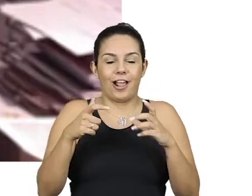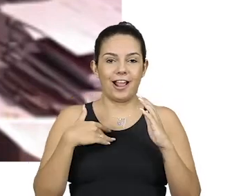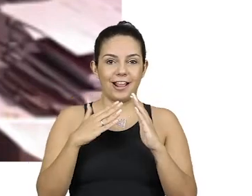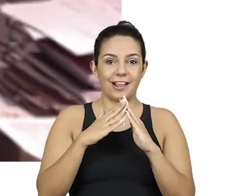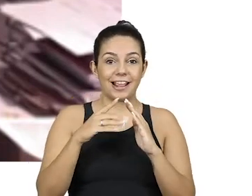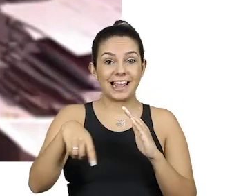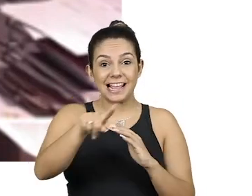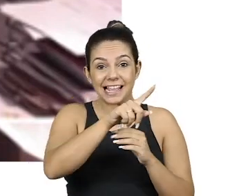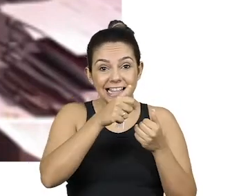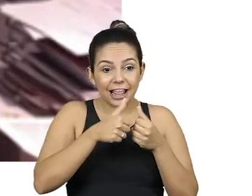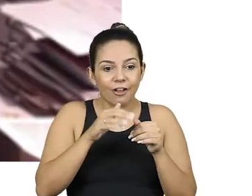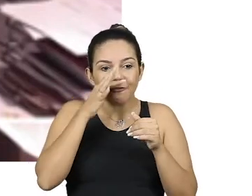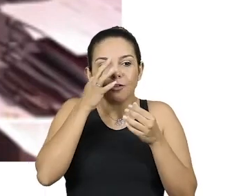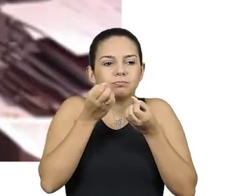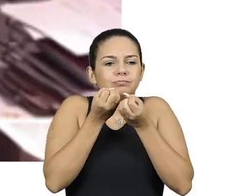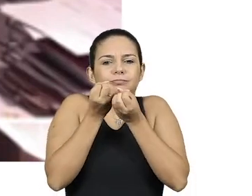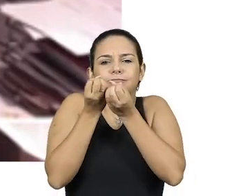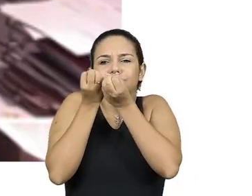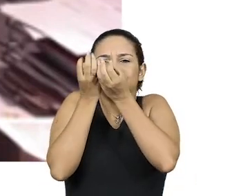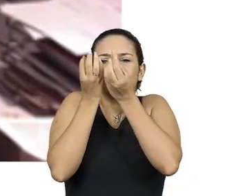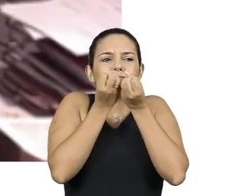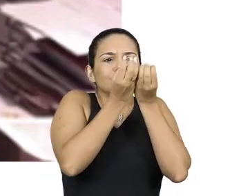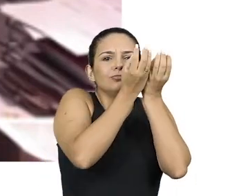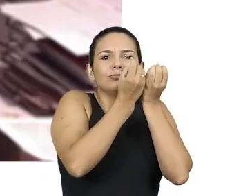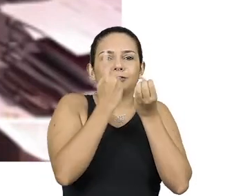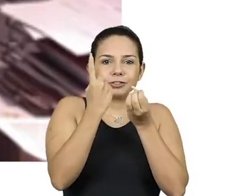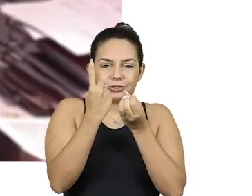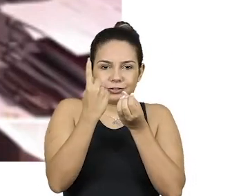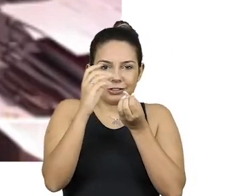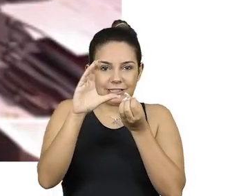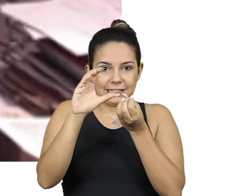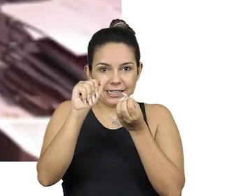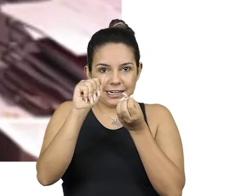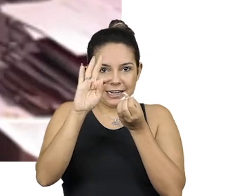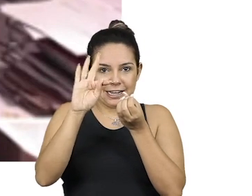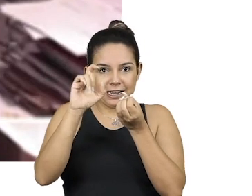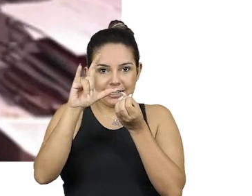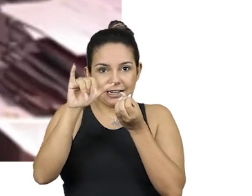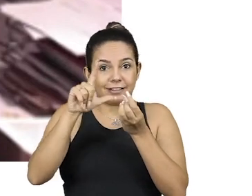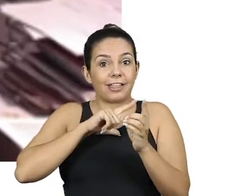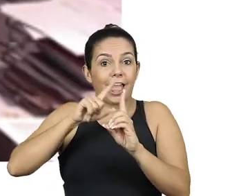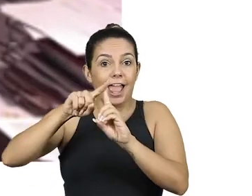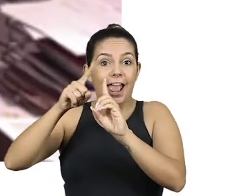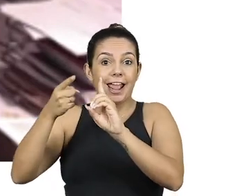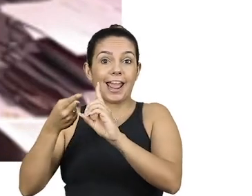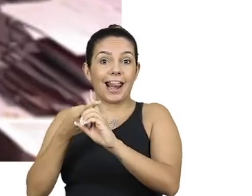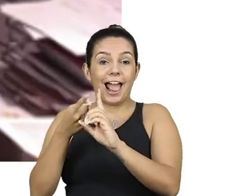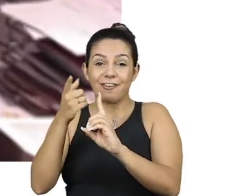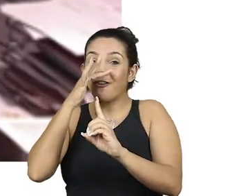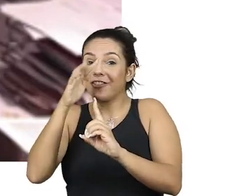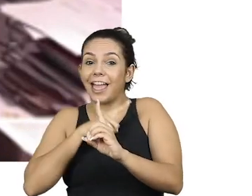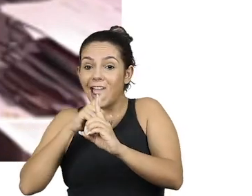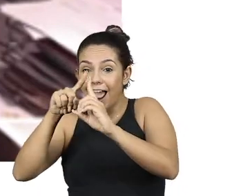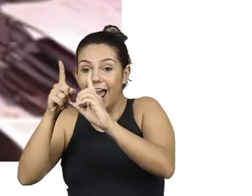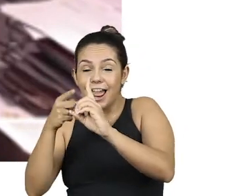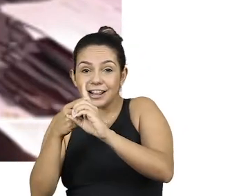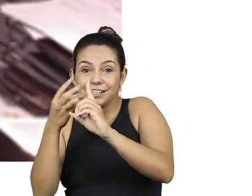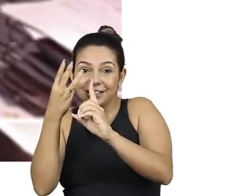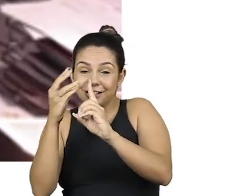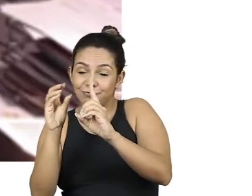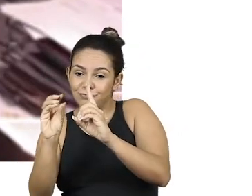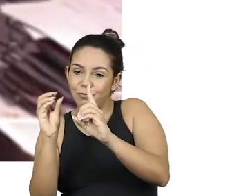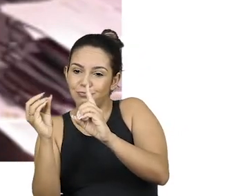elas estão em flor. E uma catleia está grávida, com